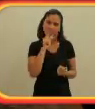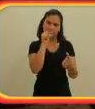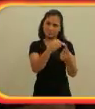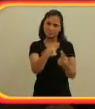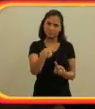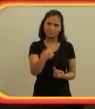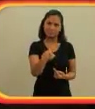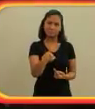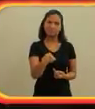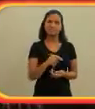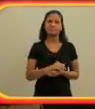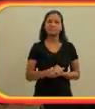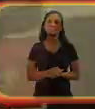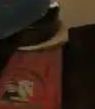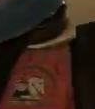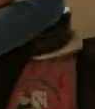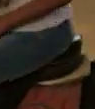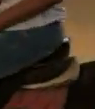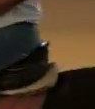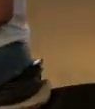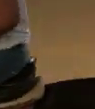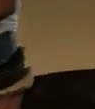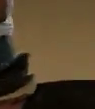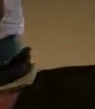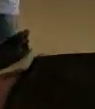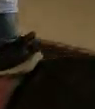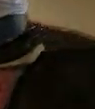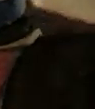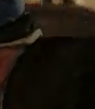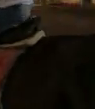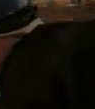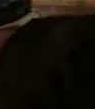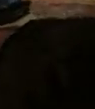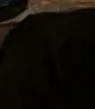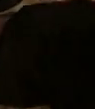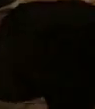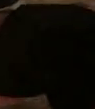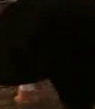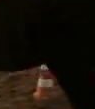chegando. Rita em um cavalo marrom trotando.